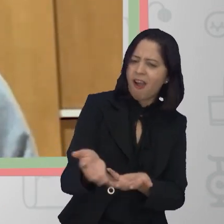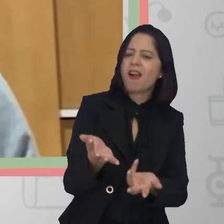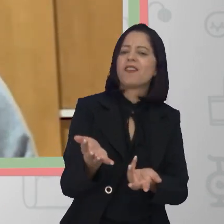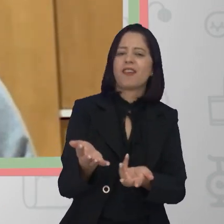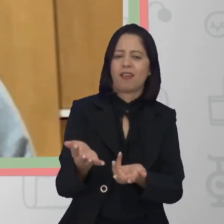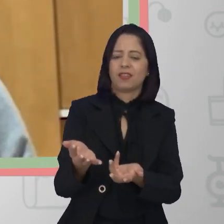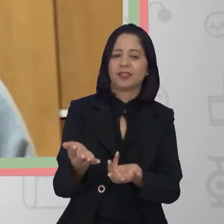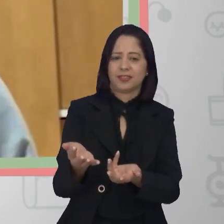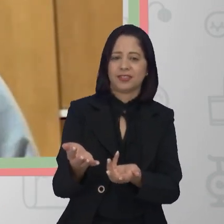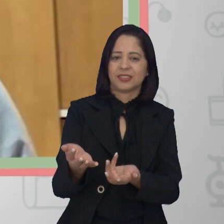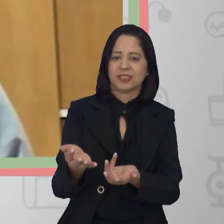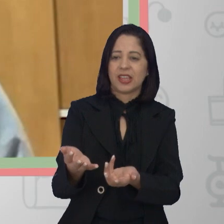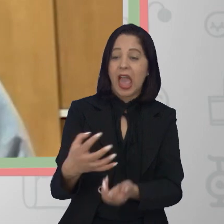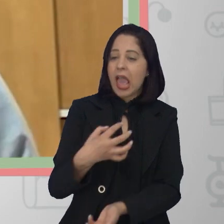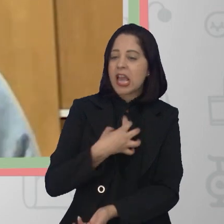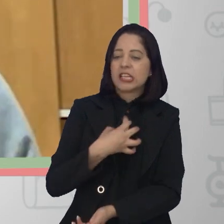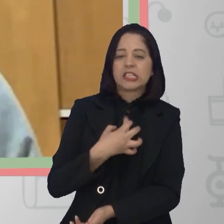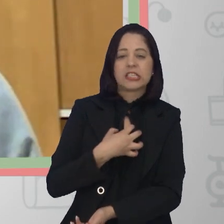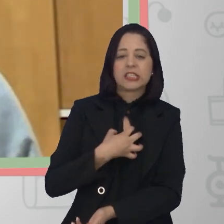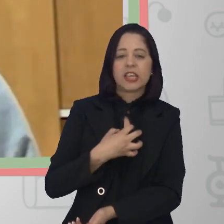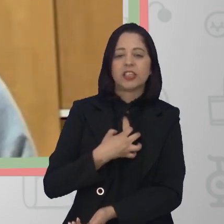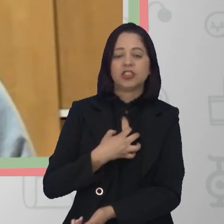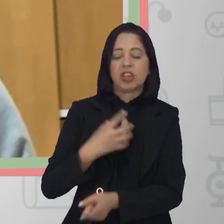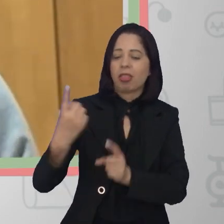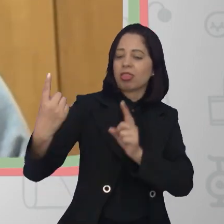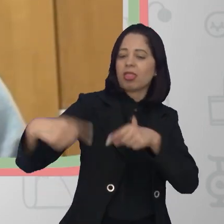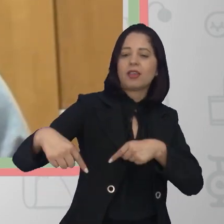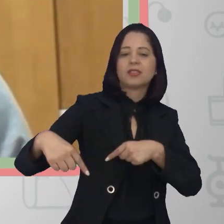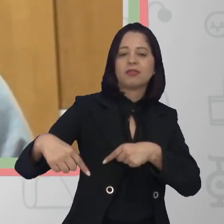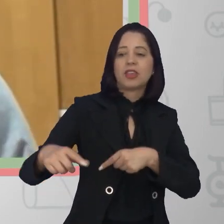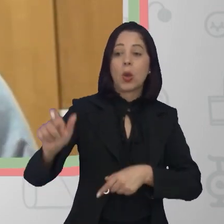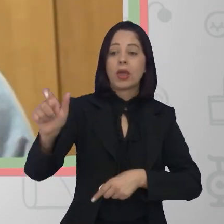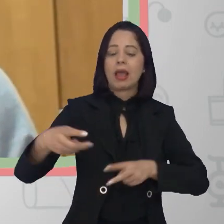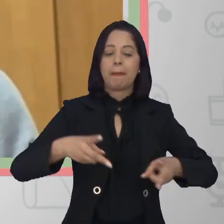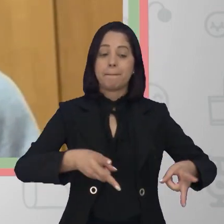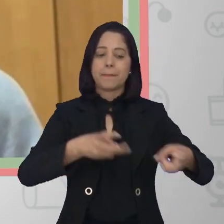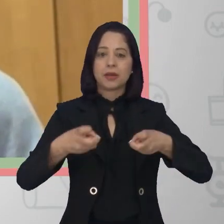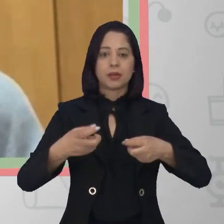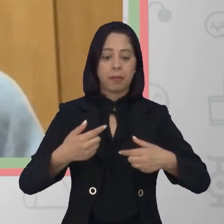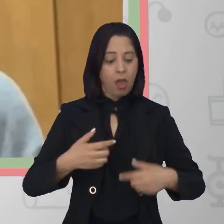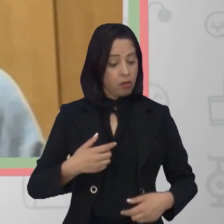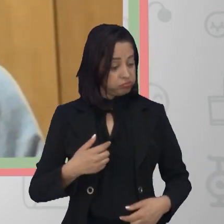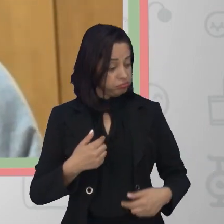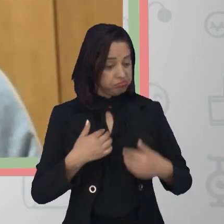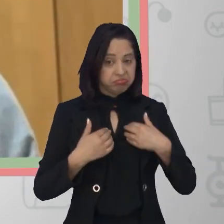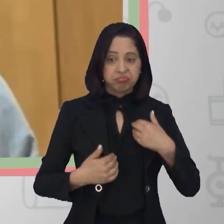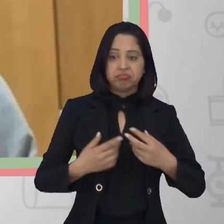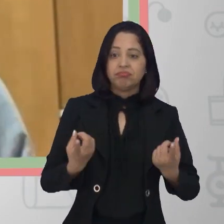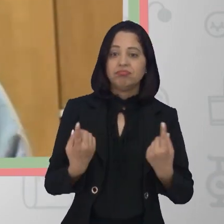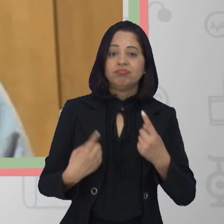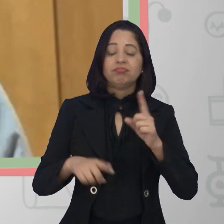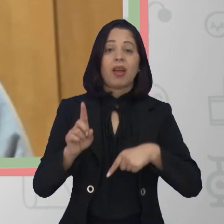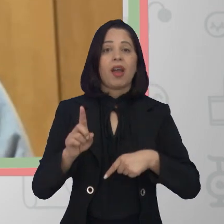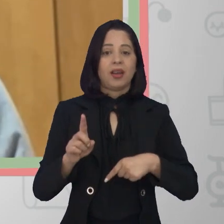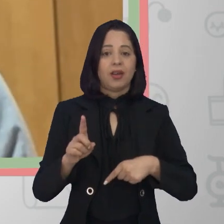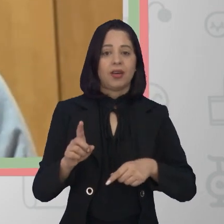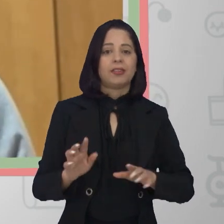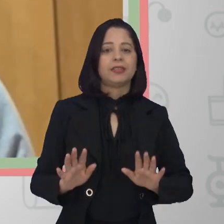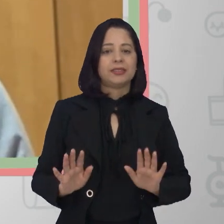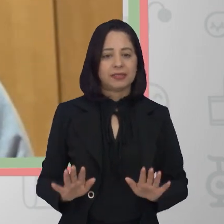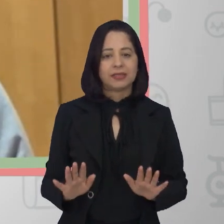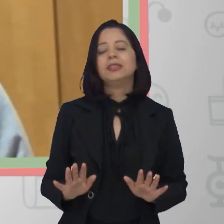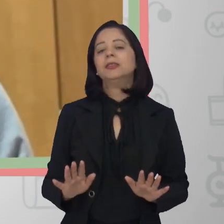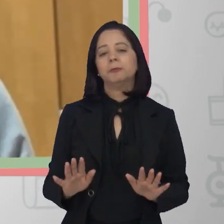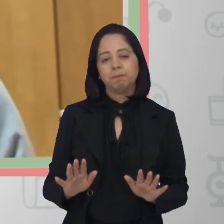atividades que ele se sinta realmente desafiado e que ele veja o progresso. Eu penso que assim seria a melhor forma,